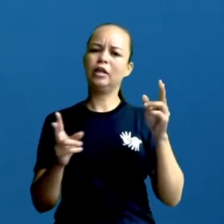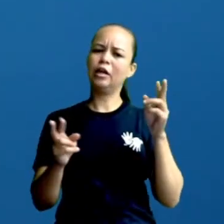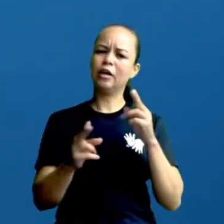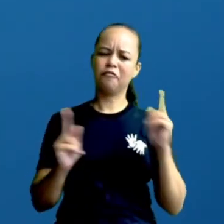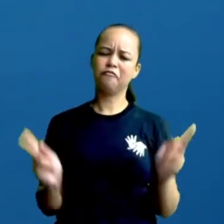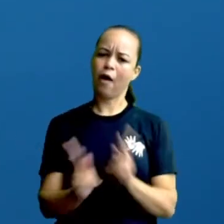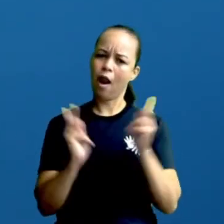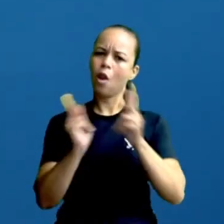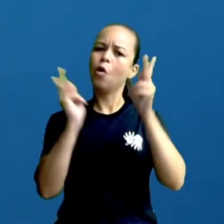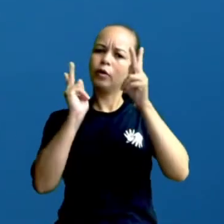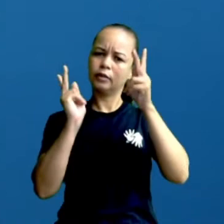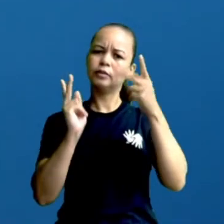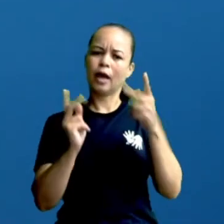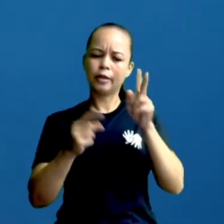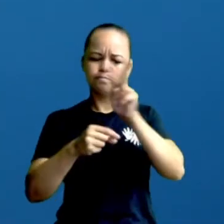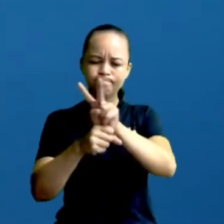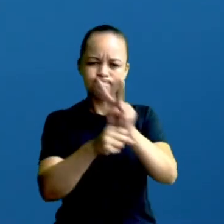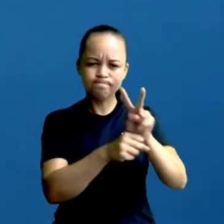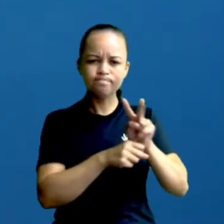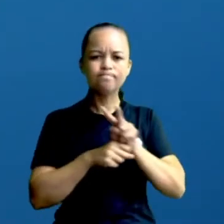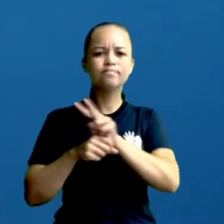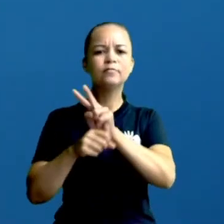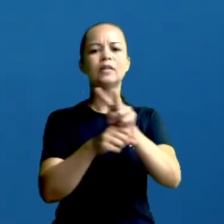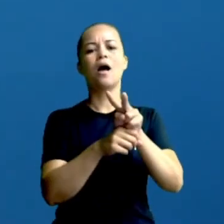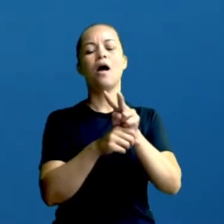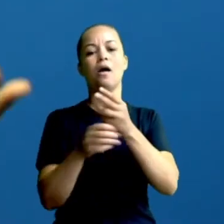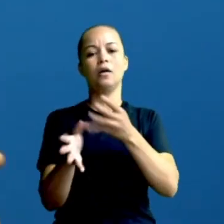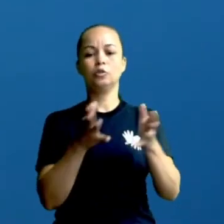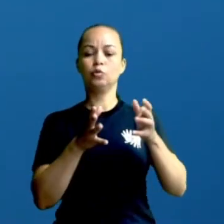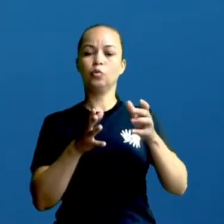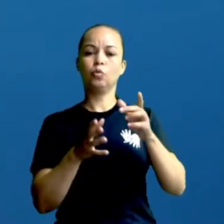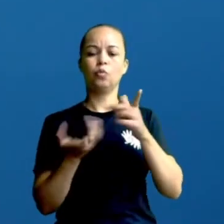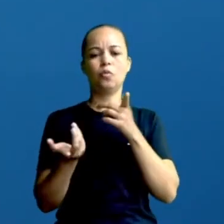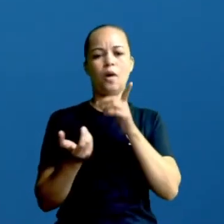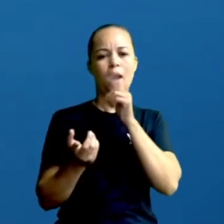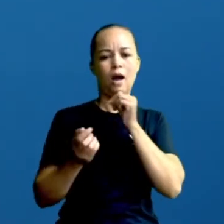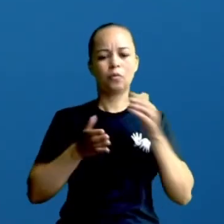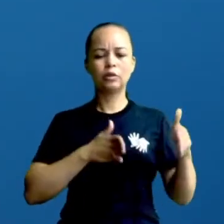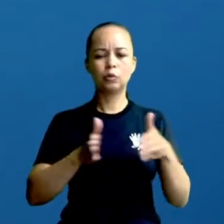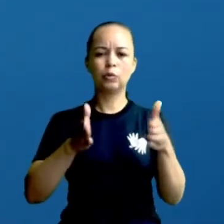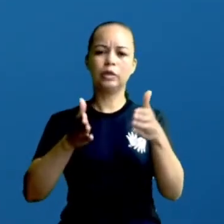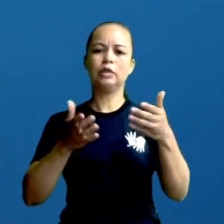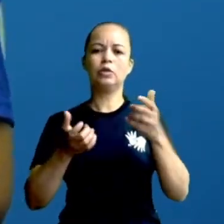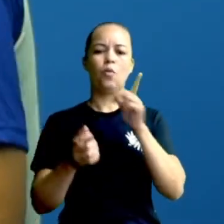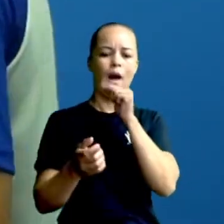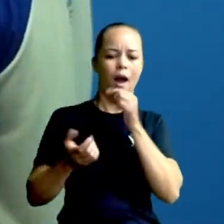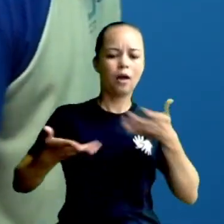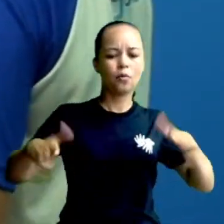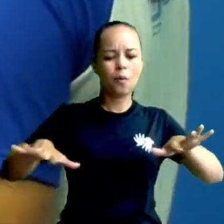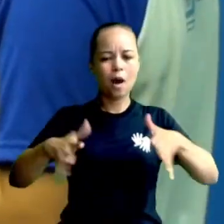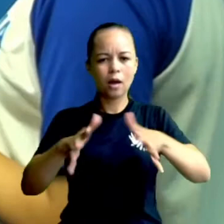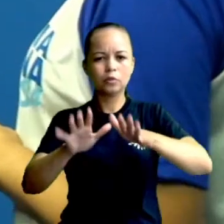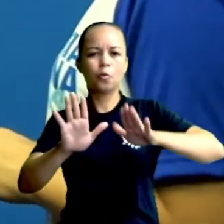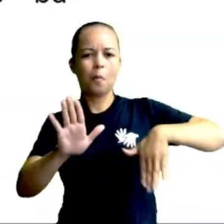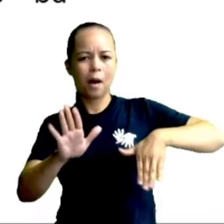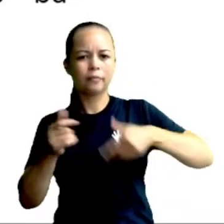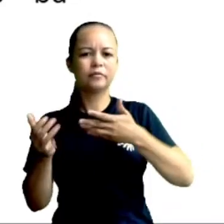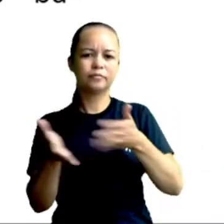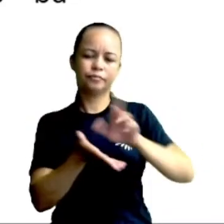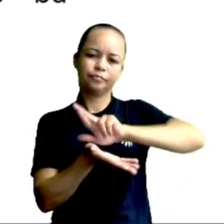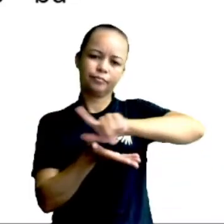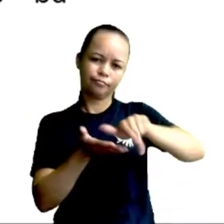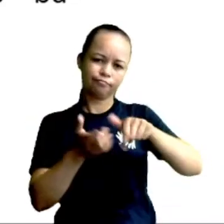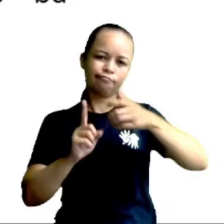de preservação dos rios, da água, do mar, de todo o meio ambiente, né? E aí, como